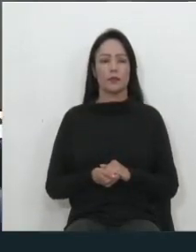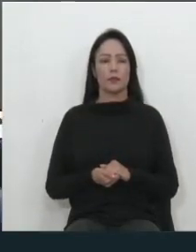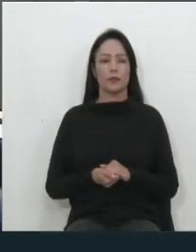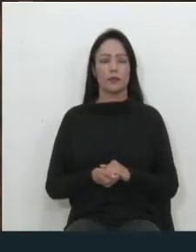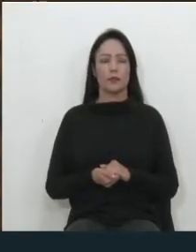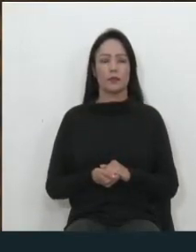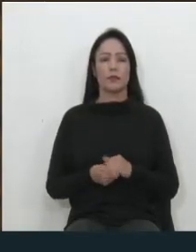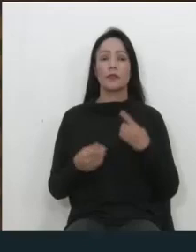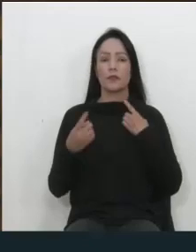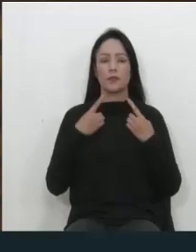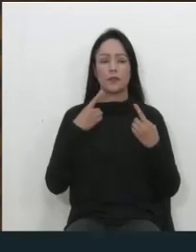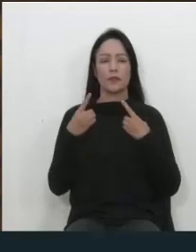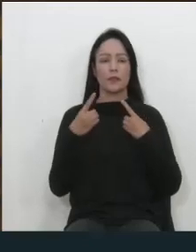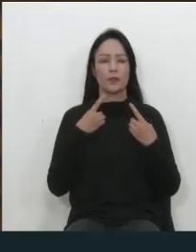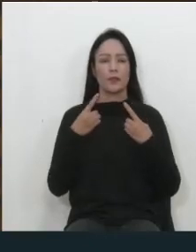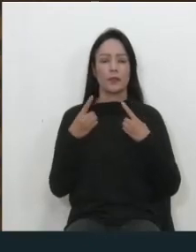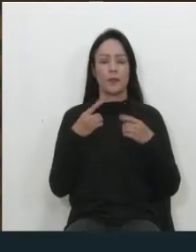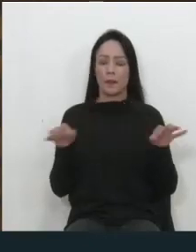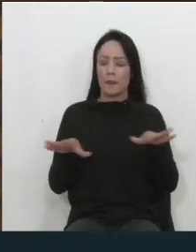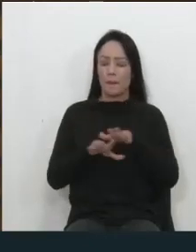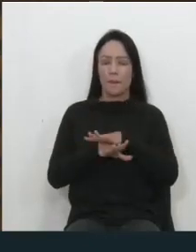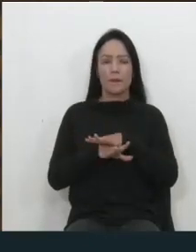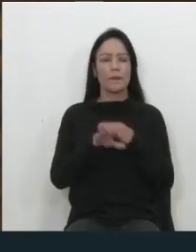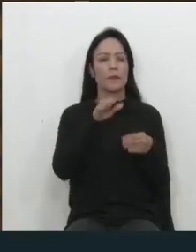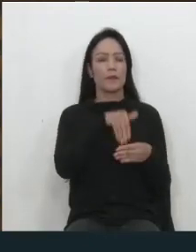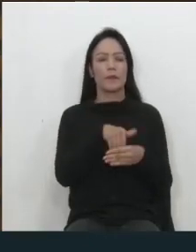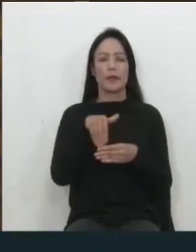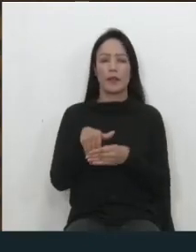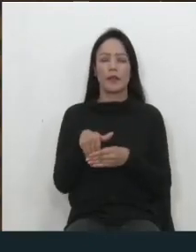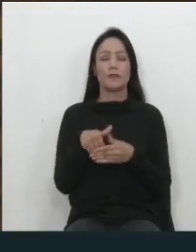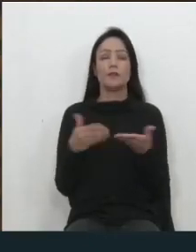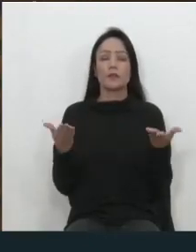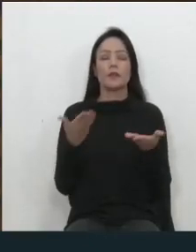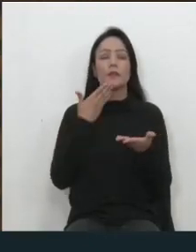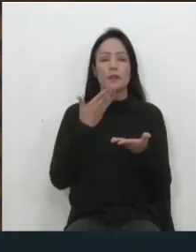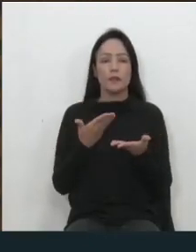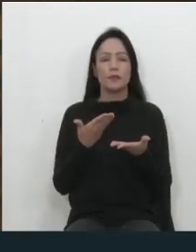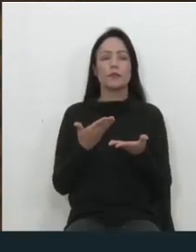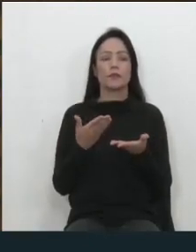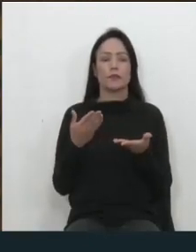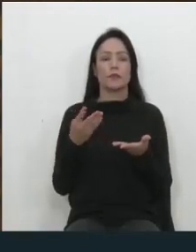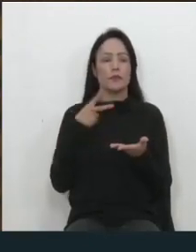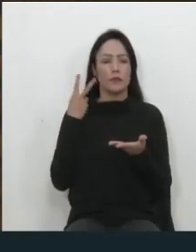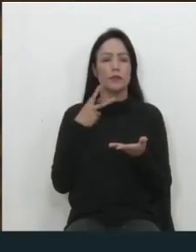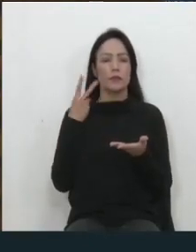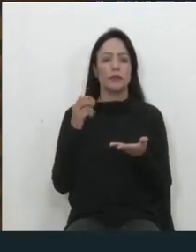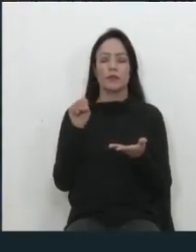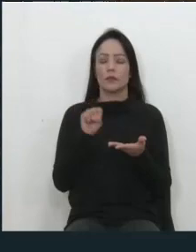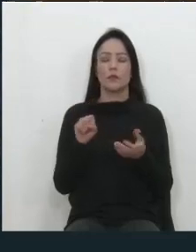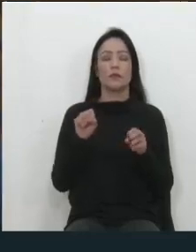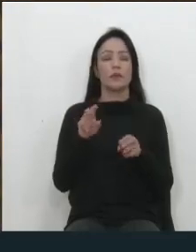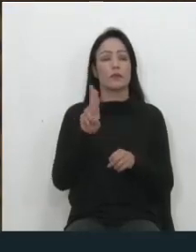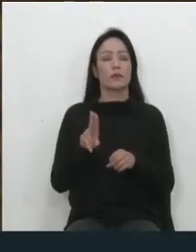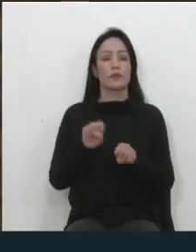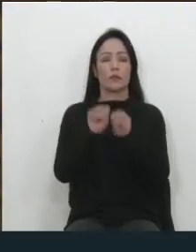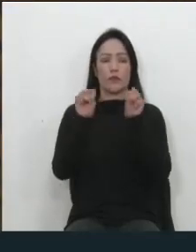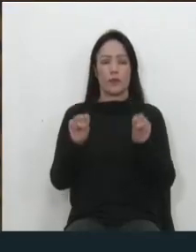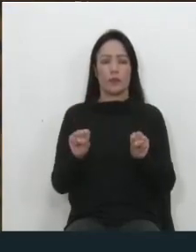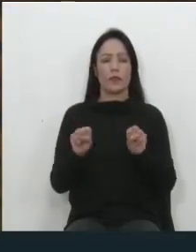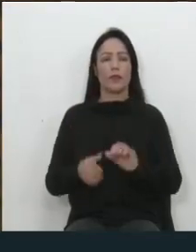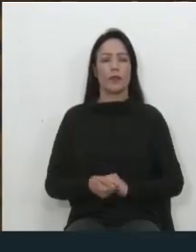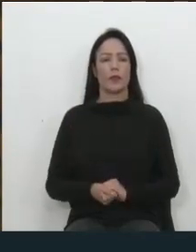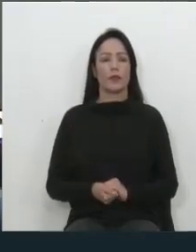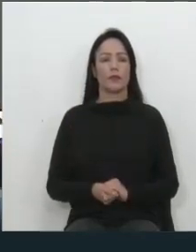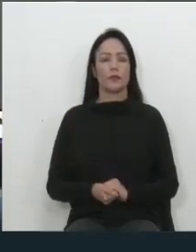Em discussão, encerrada a discussão e votação. Solicito aos senhores vereadores que utilizem os terminais para o voto eletrônico.